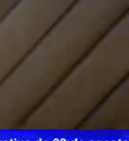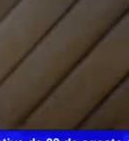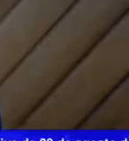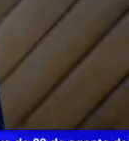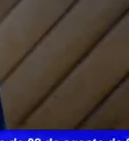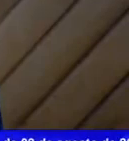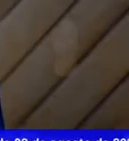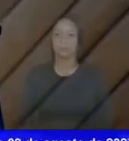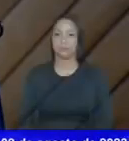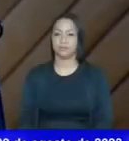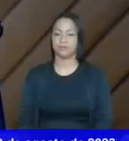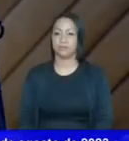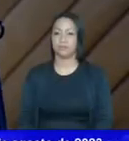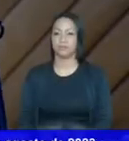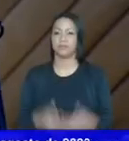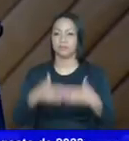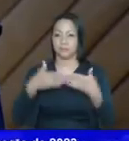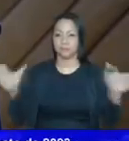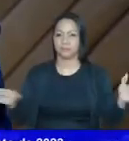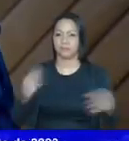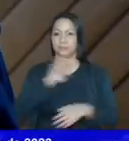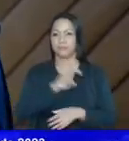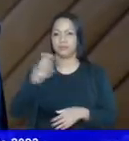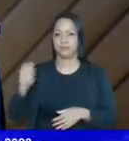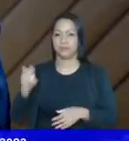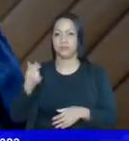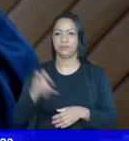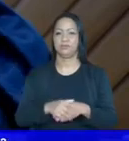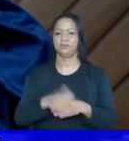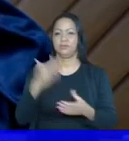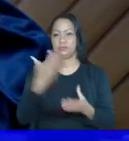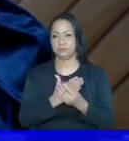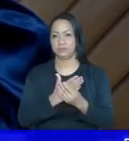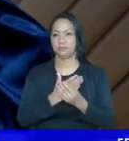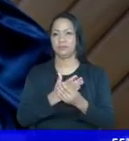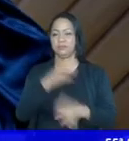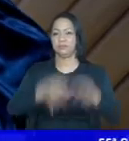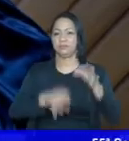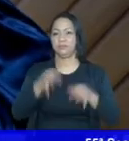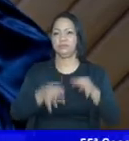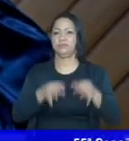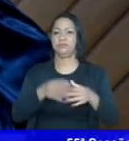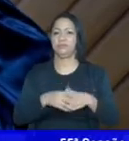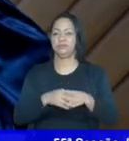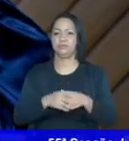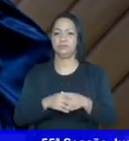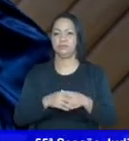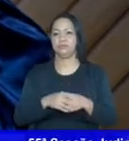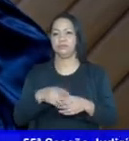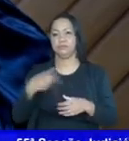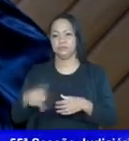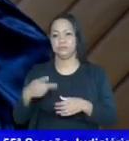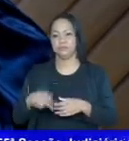Havendo quórum, eu declaro aberta a 55ª Sessão Judiciária Ordinária do Tribunal Regional Eleitoral do